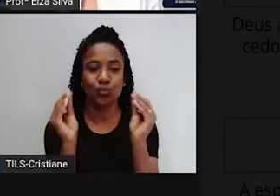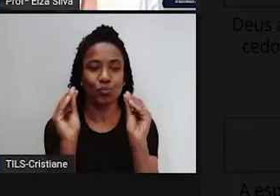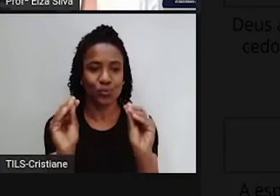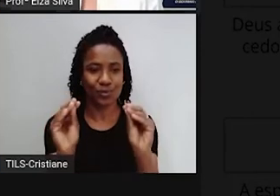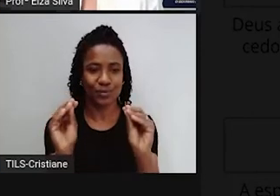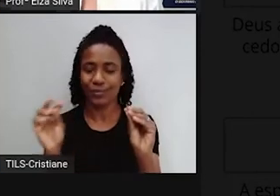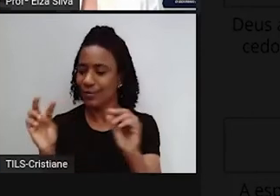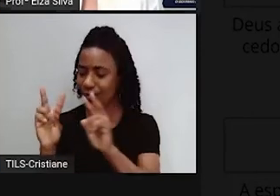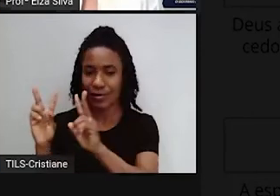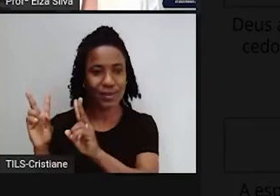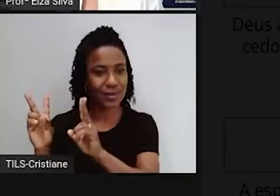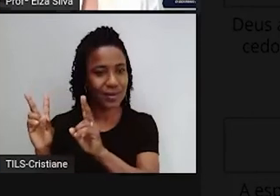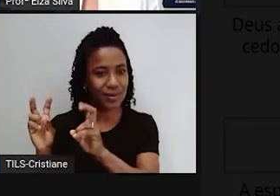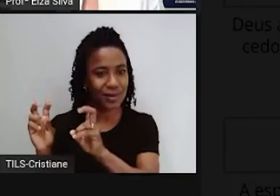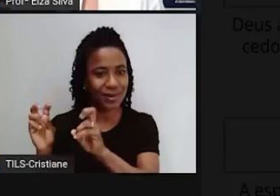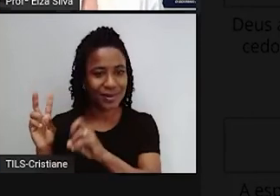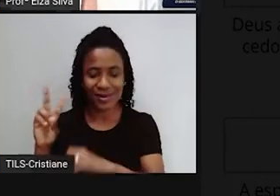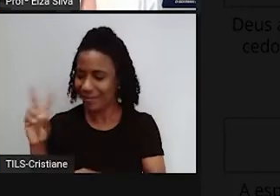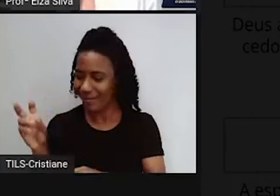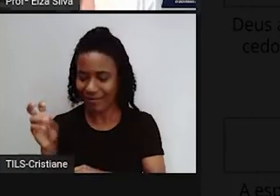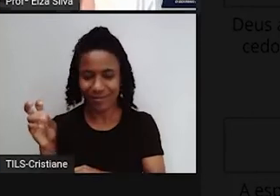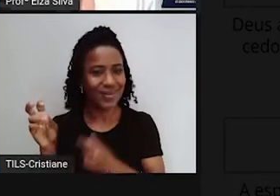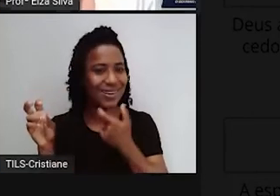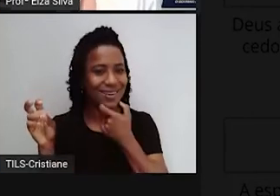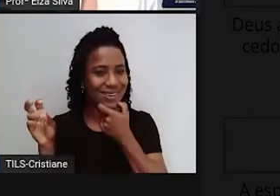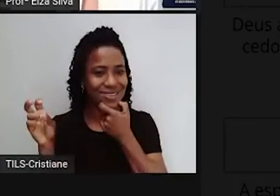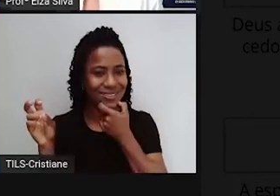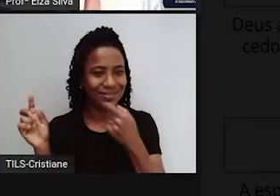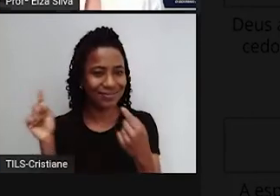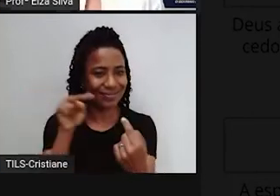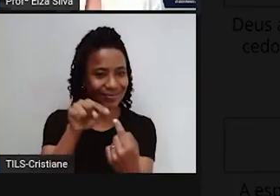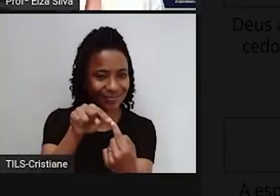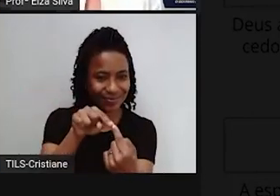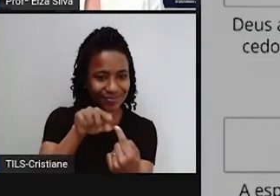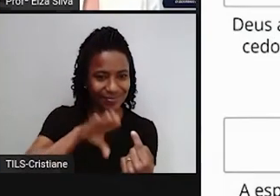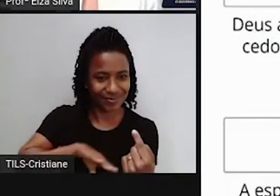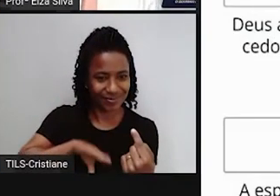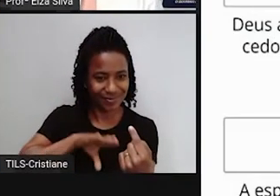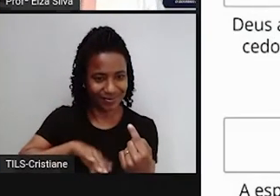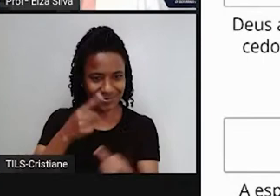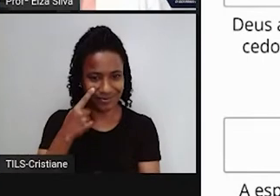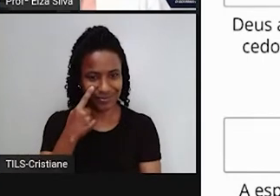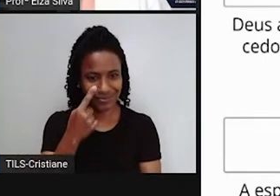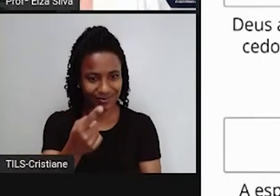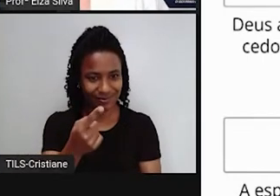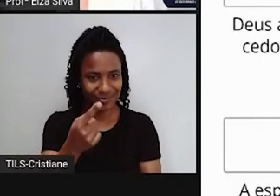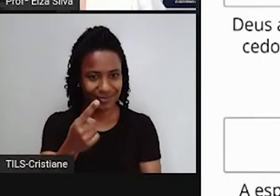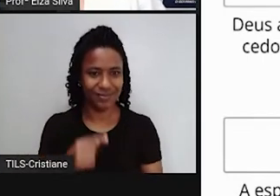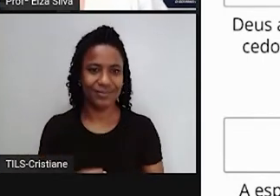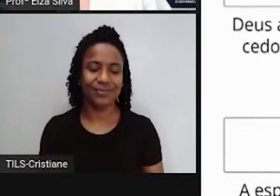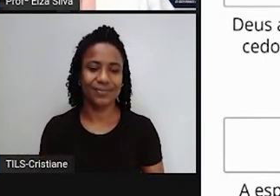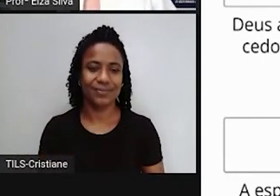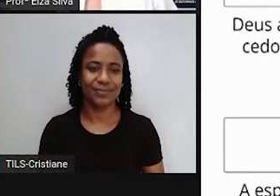soltar cada provérbio em inglês ao seu correspondente em português. Let's go!